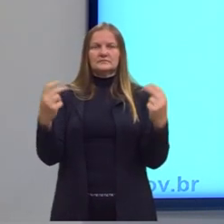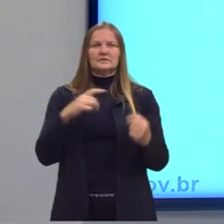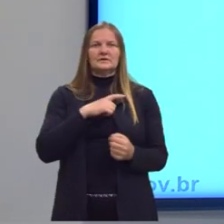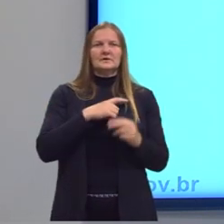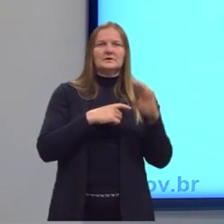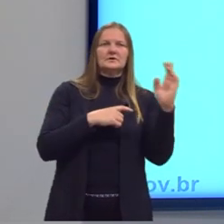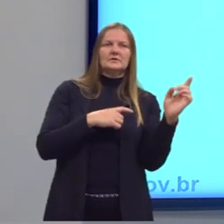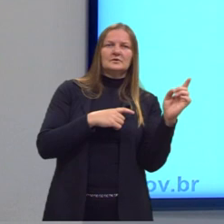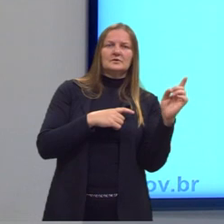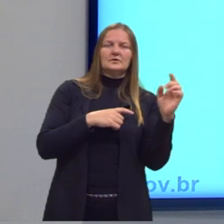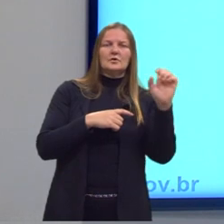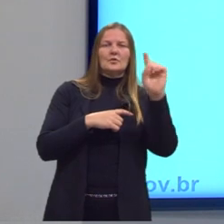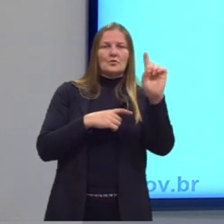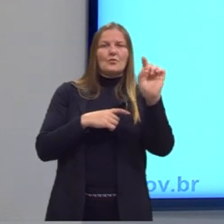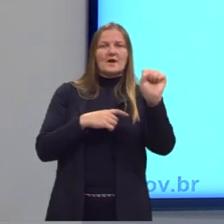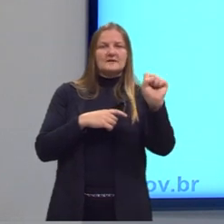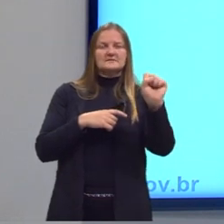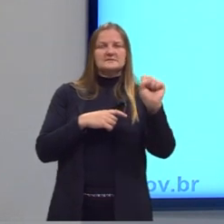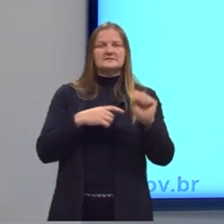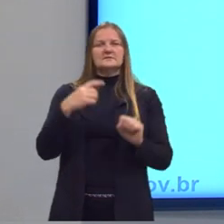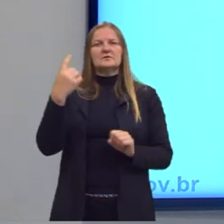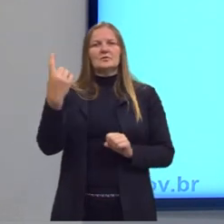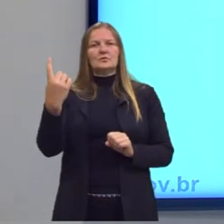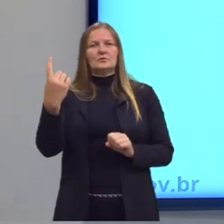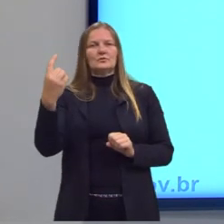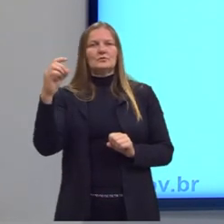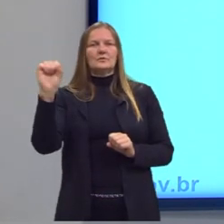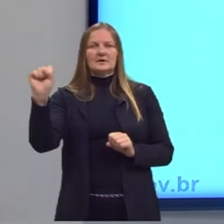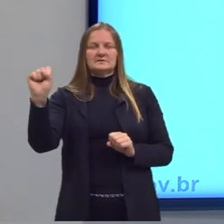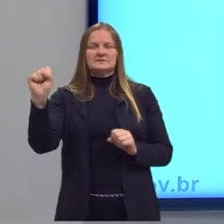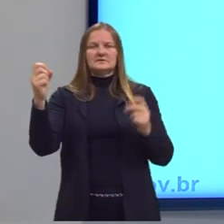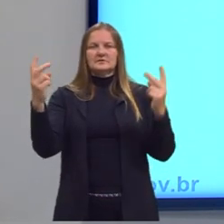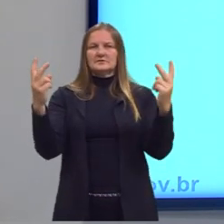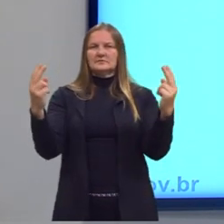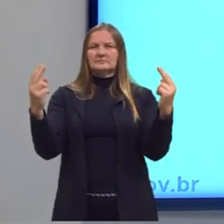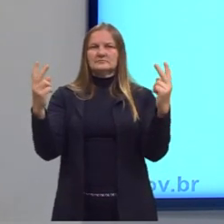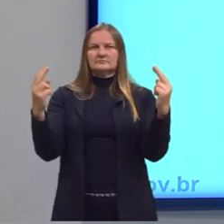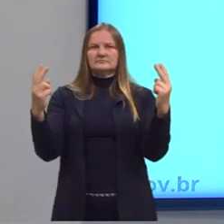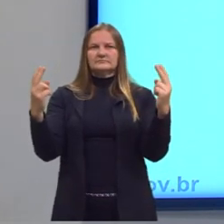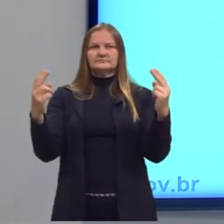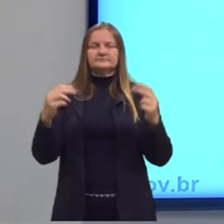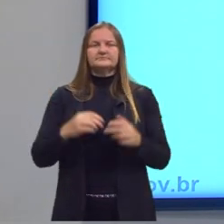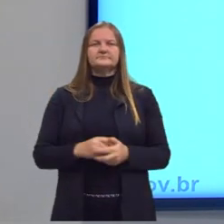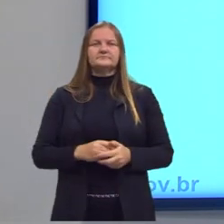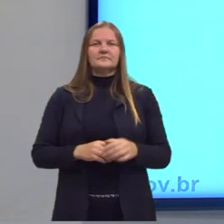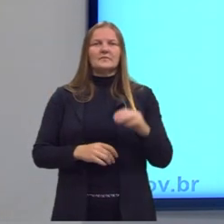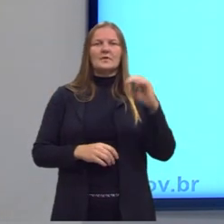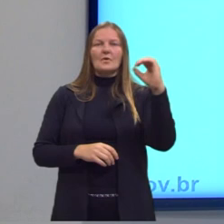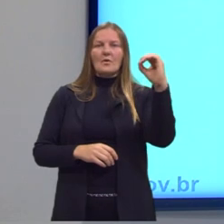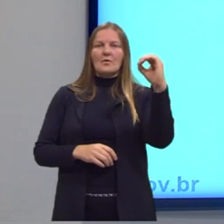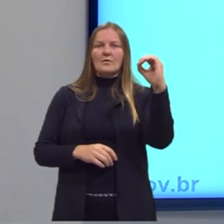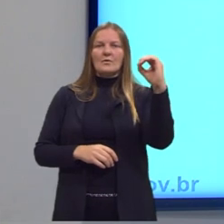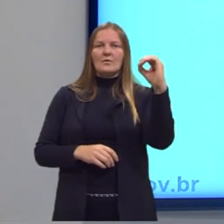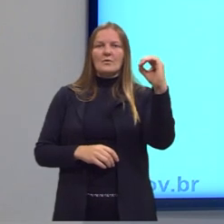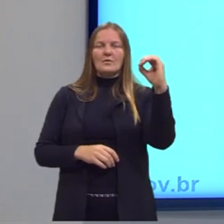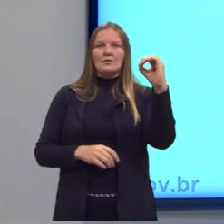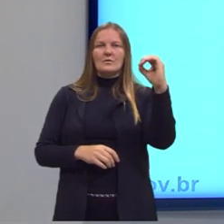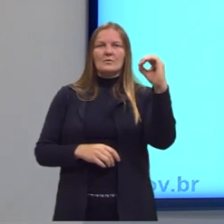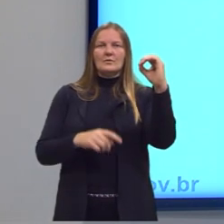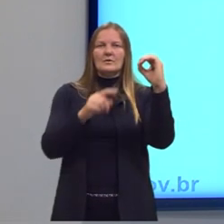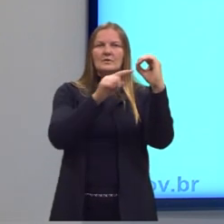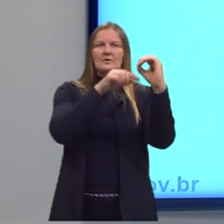tenham um s um enxofre tenho um S eu tenho eu tenho